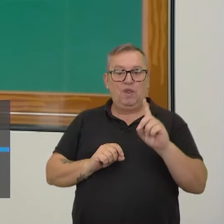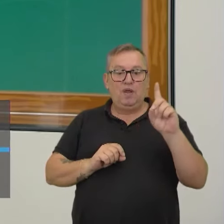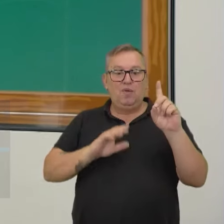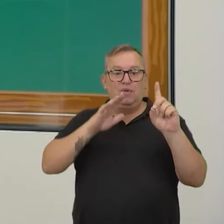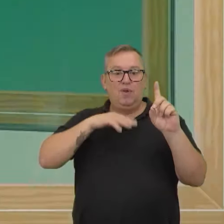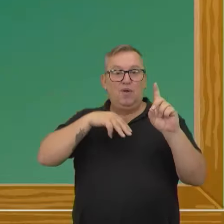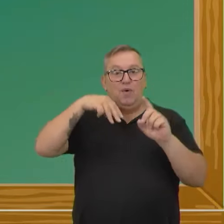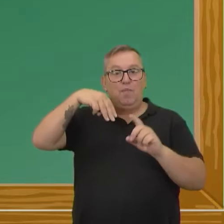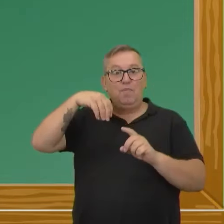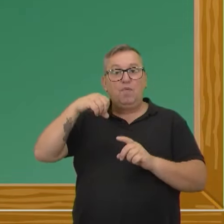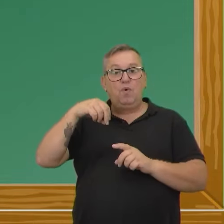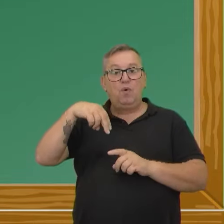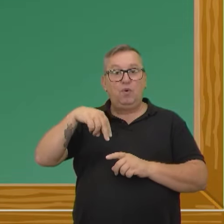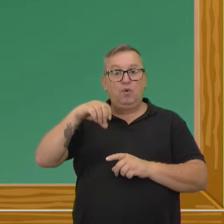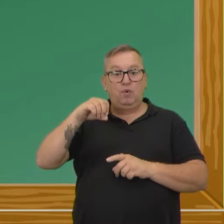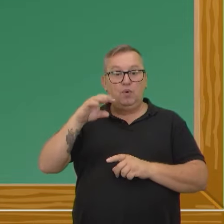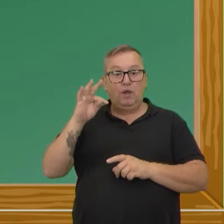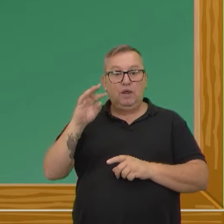na tela, olha lá.